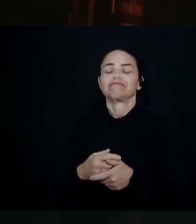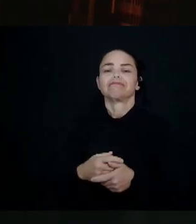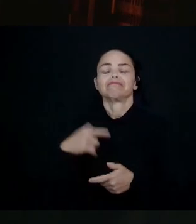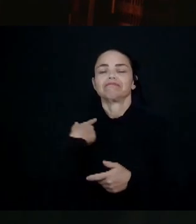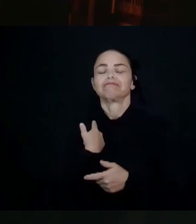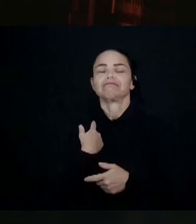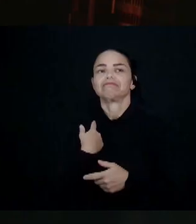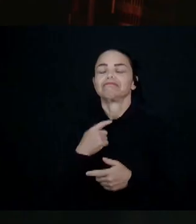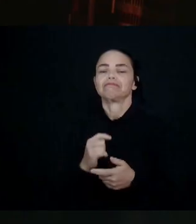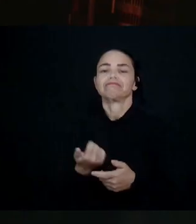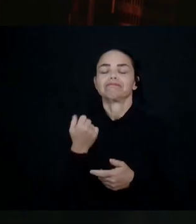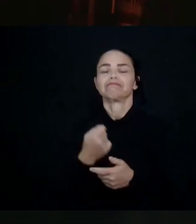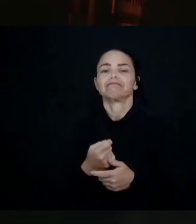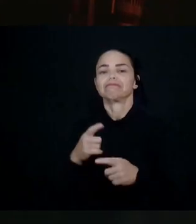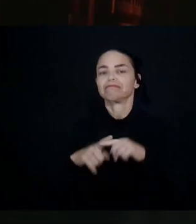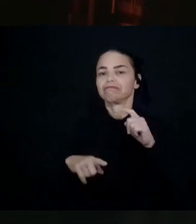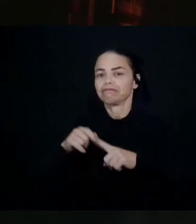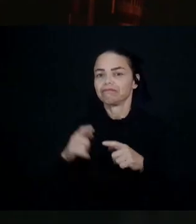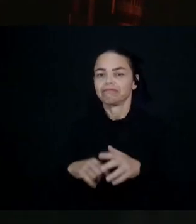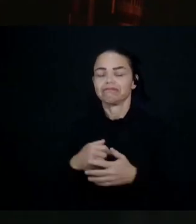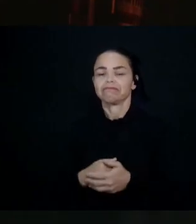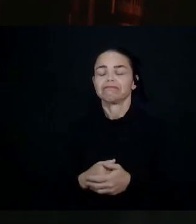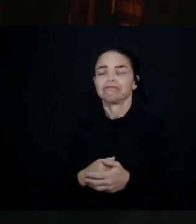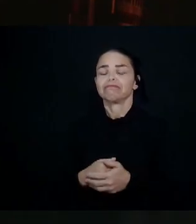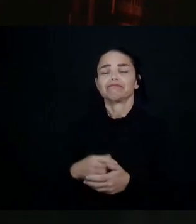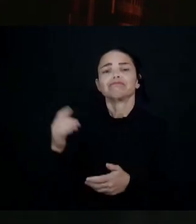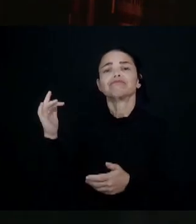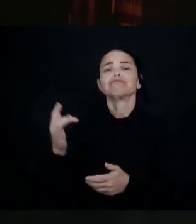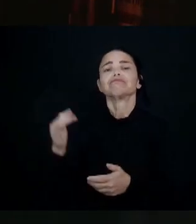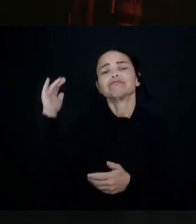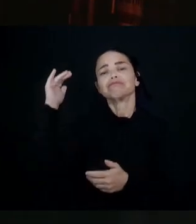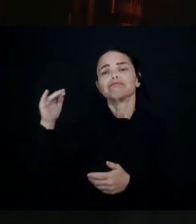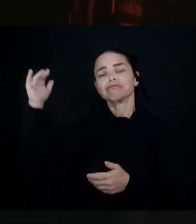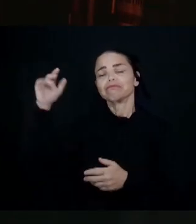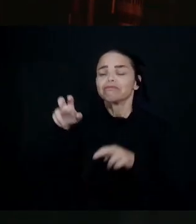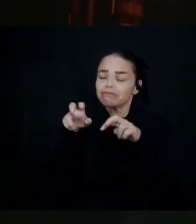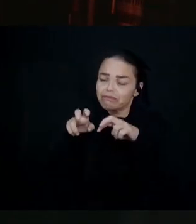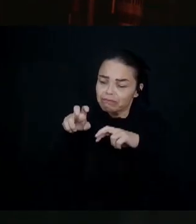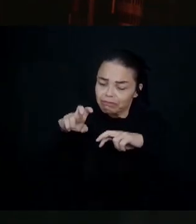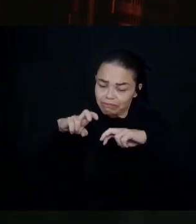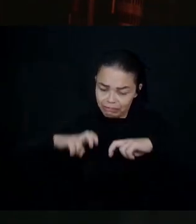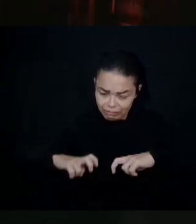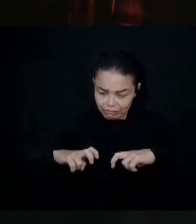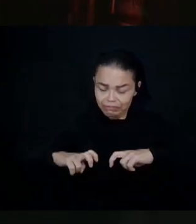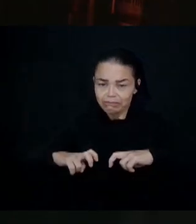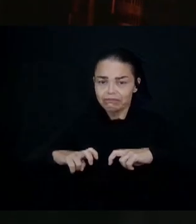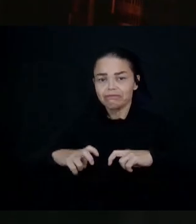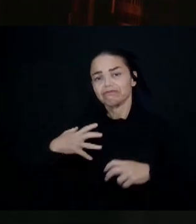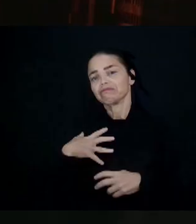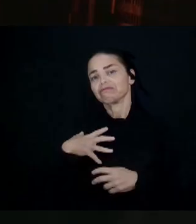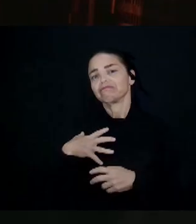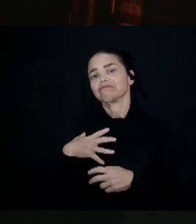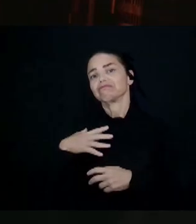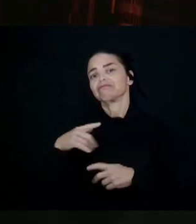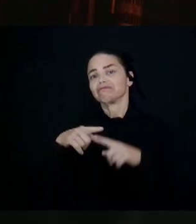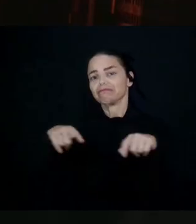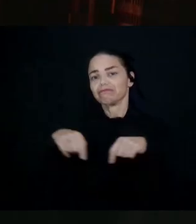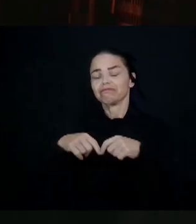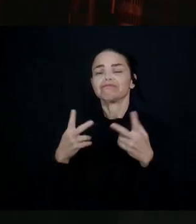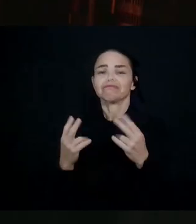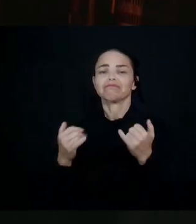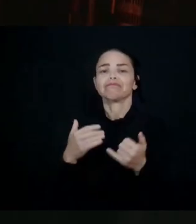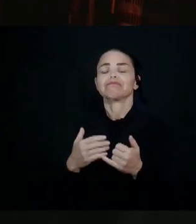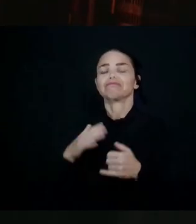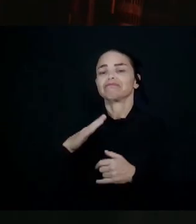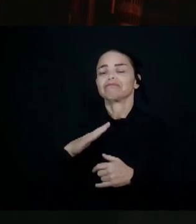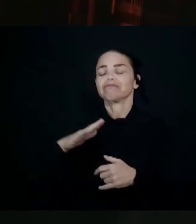poucos objetos que faz o adulto sentar, de repente, no chão da sala como uma criança, gente. Você imagina? É quase